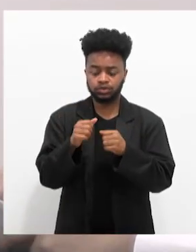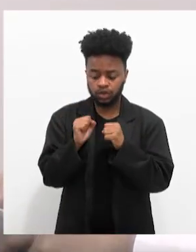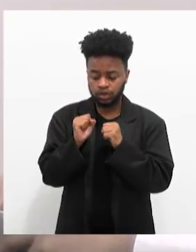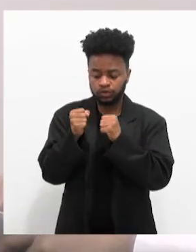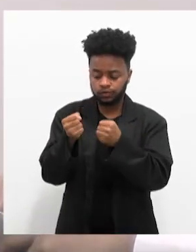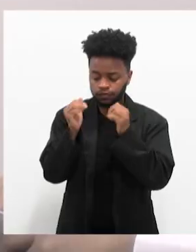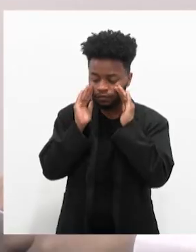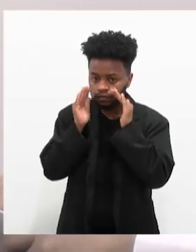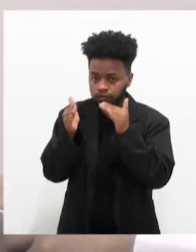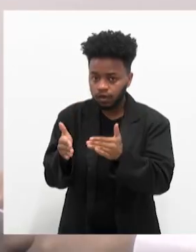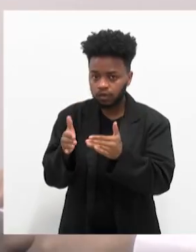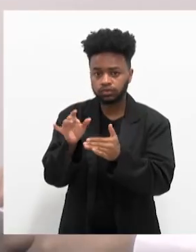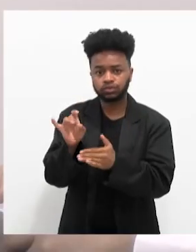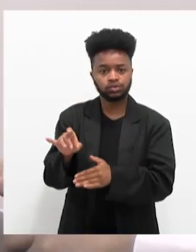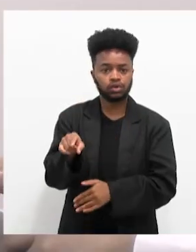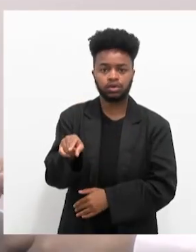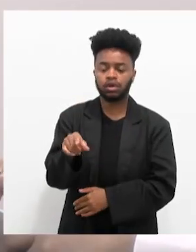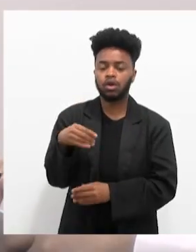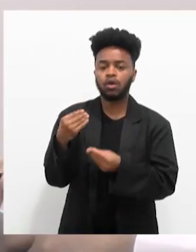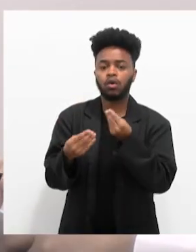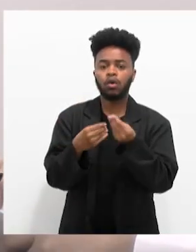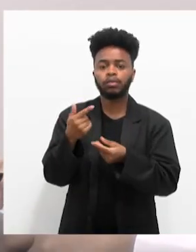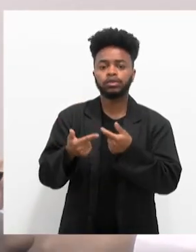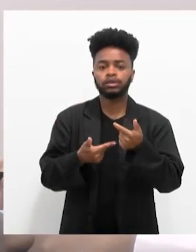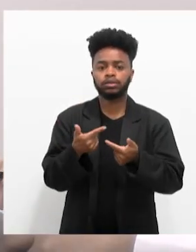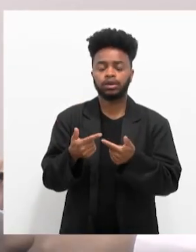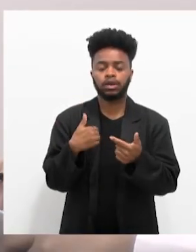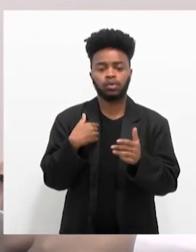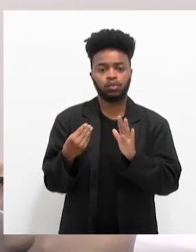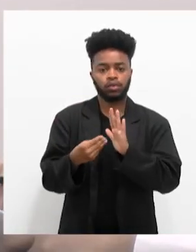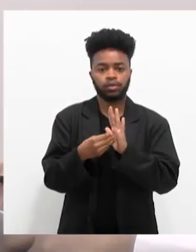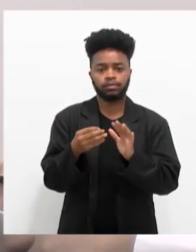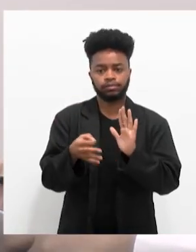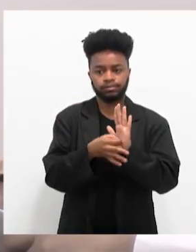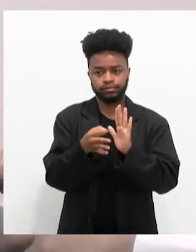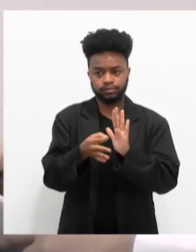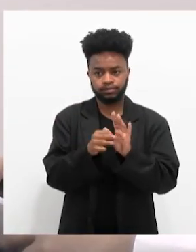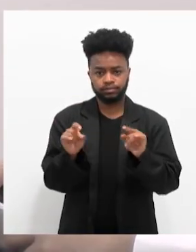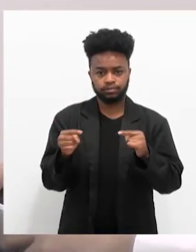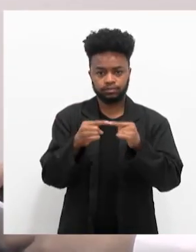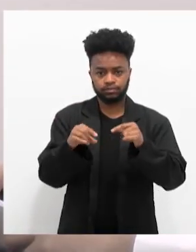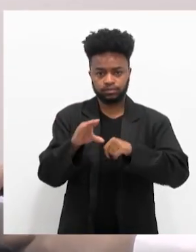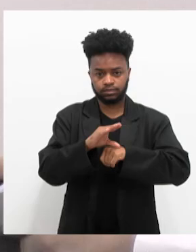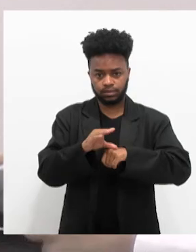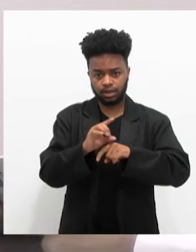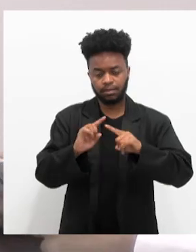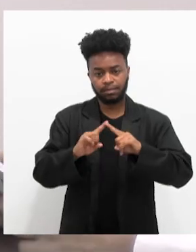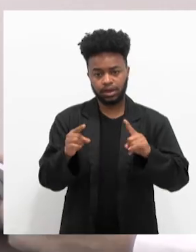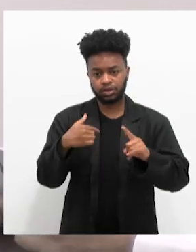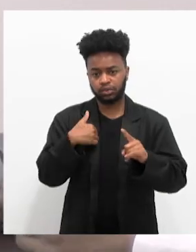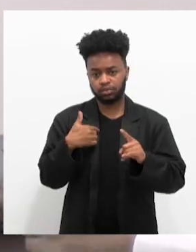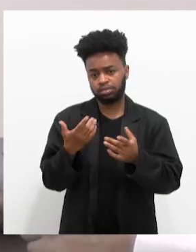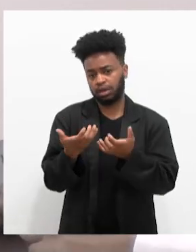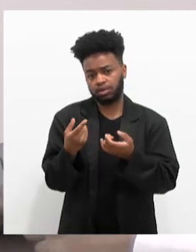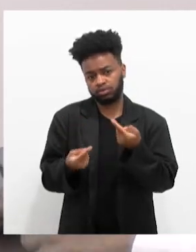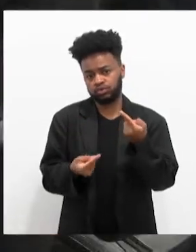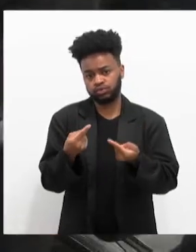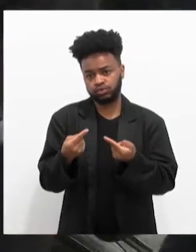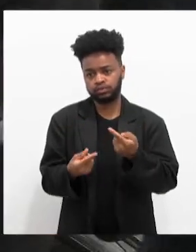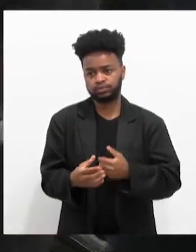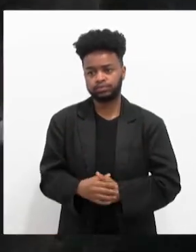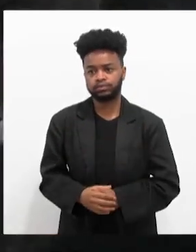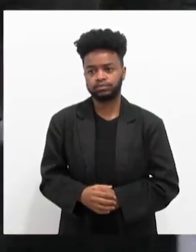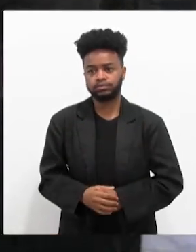que ela consegue trabalhar. Eu dei o parecer pela constitucionalidade, mas levanto aqui a discussão. Eu quero discutir a